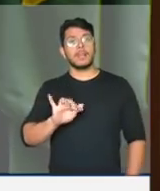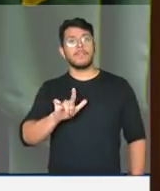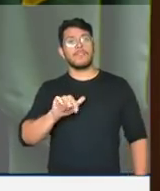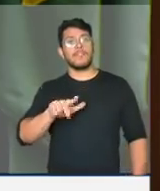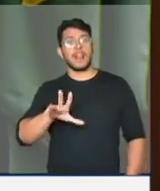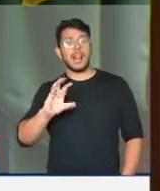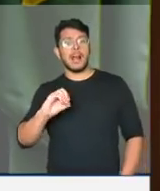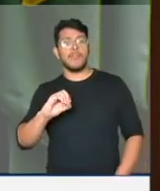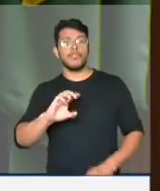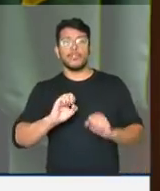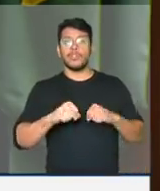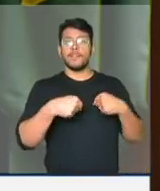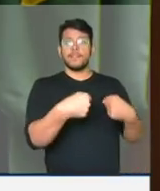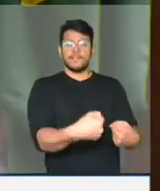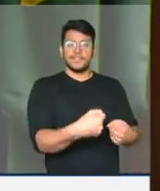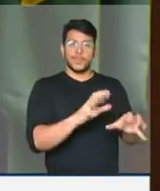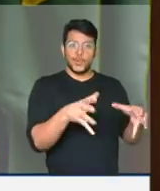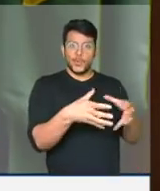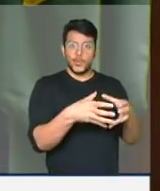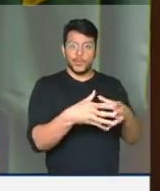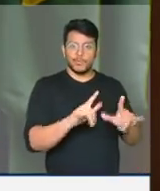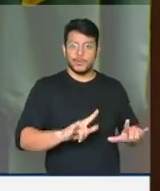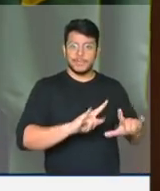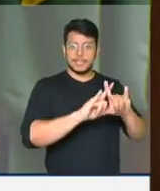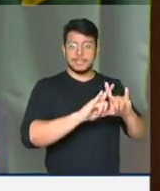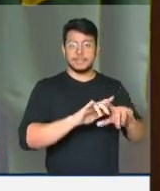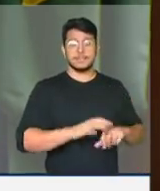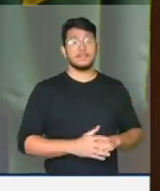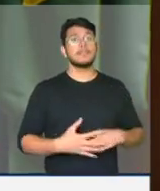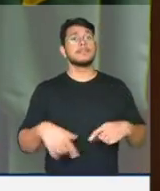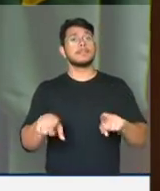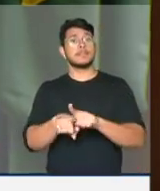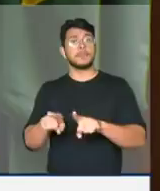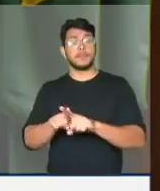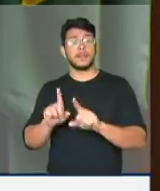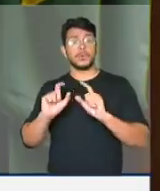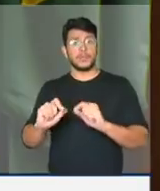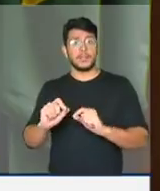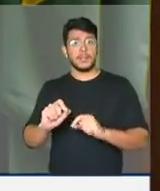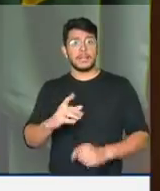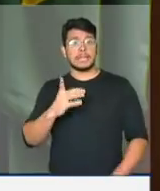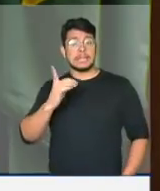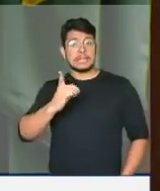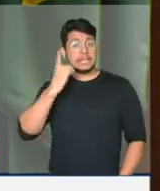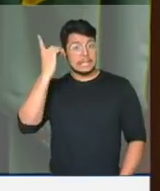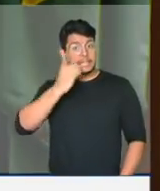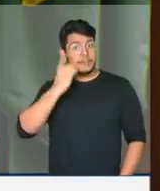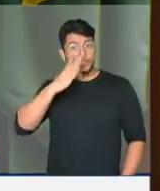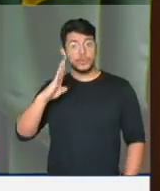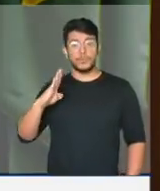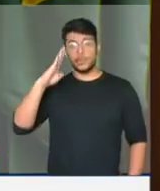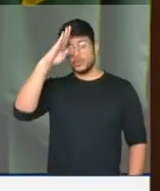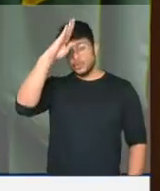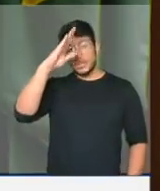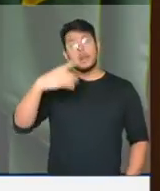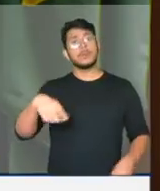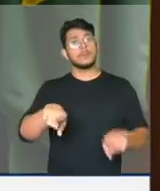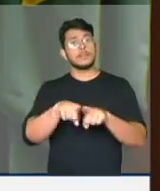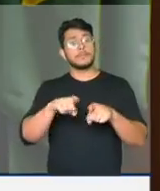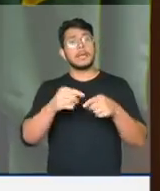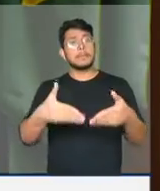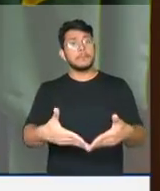milícias. Assim como o deputado Jair Bolsonaro defendeu a legalização das milícias daqui, do plenário,